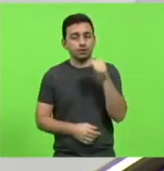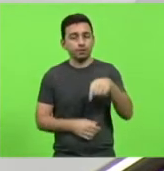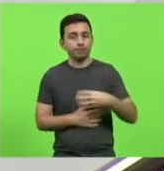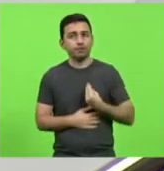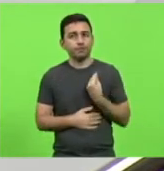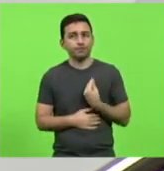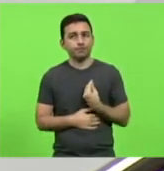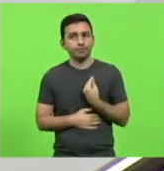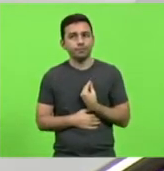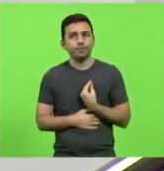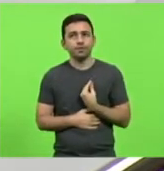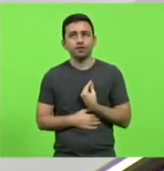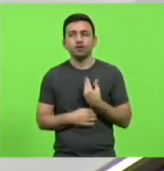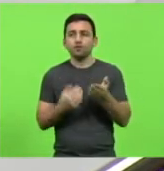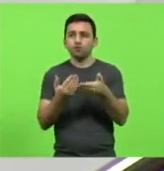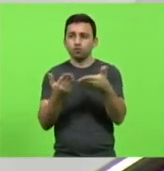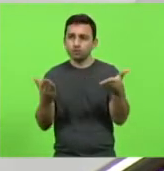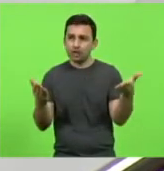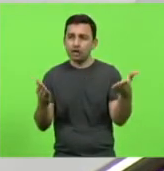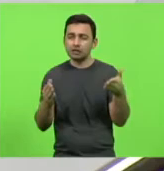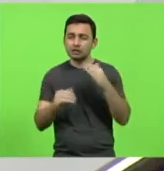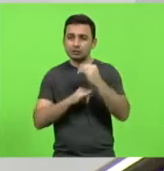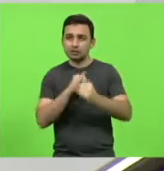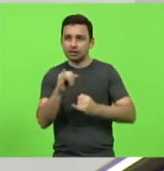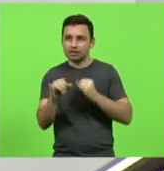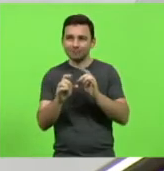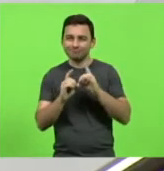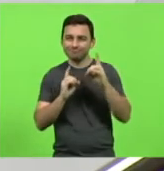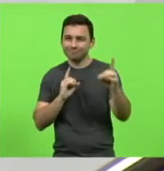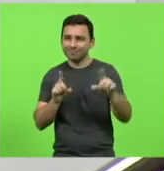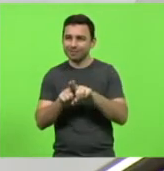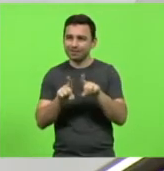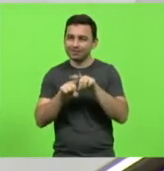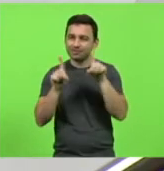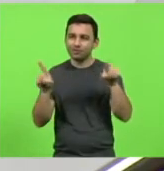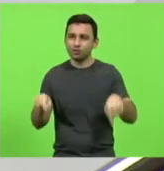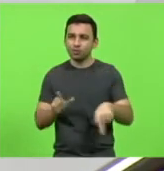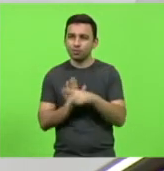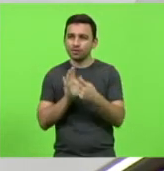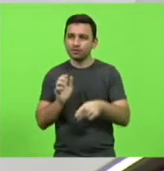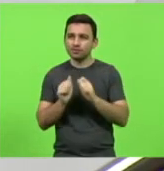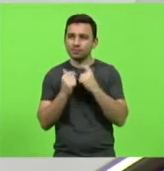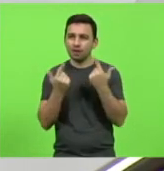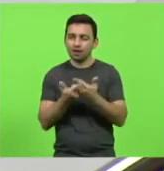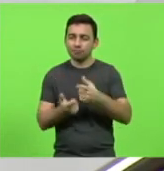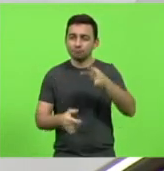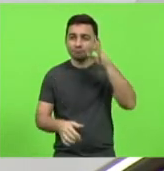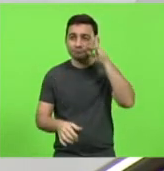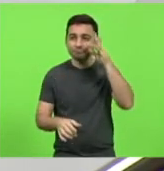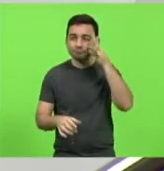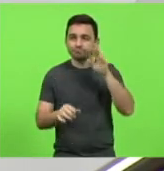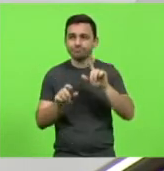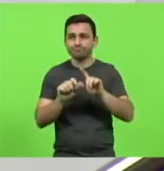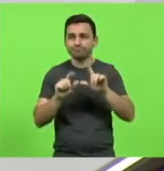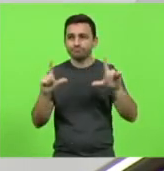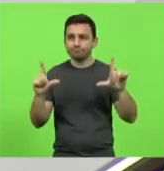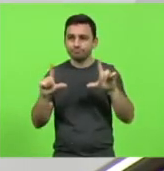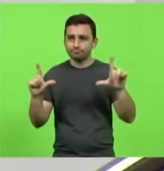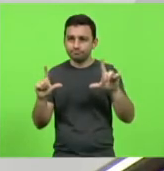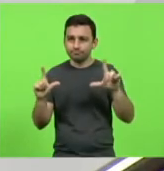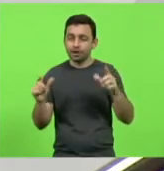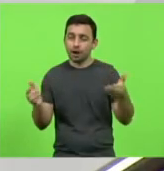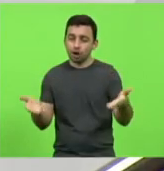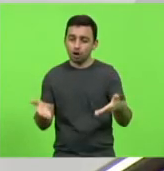plenário, quem está no home office também, os servidores da casa, quem nos assiste neste momento e num segundo momento